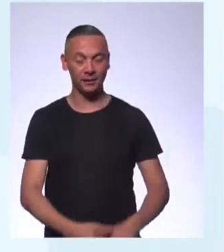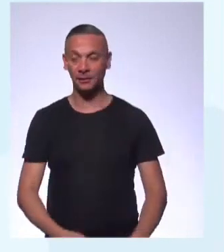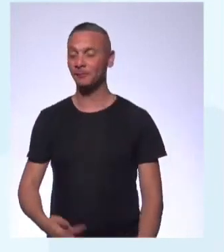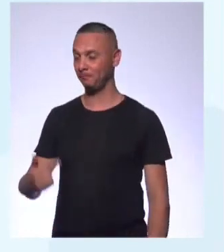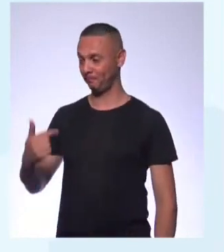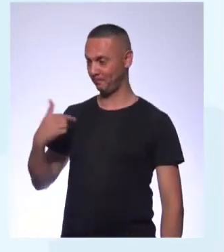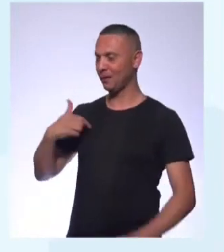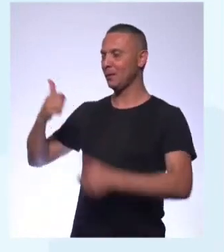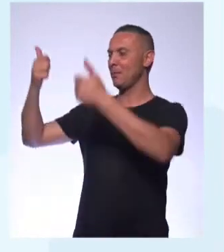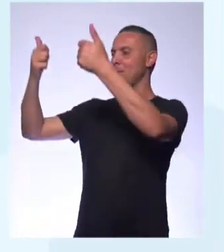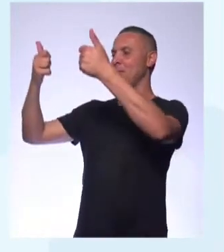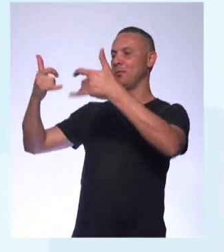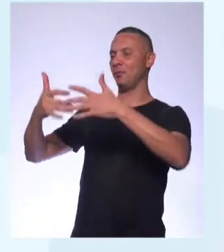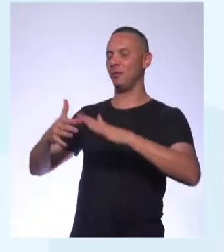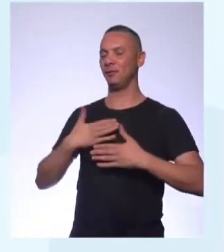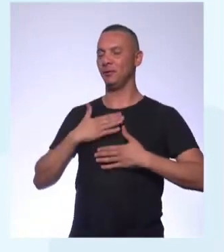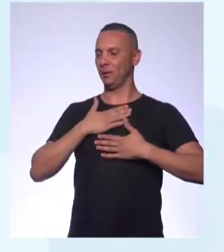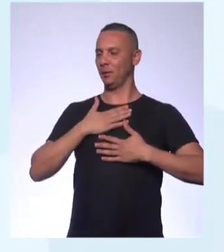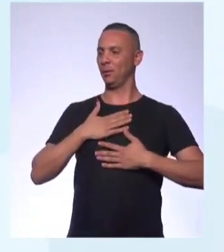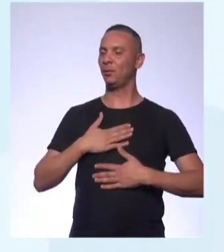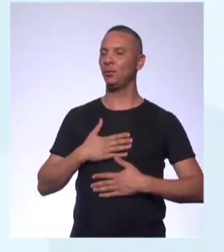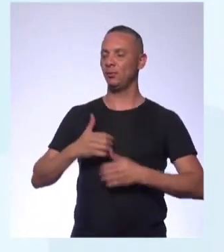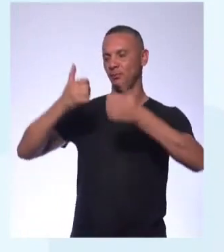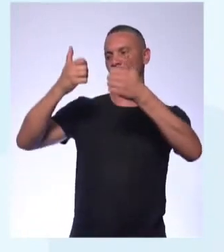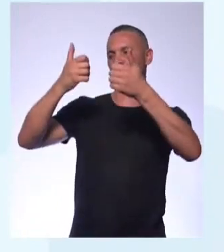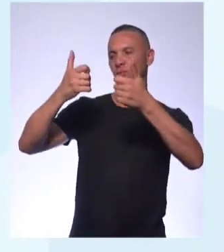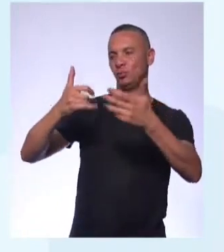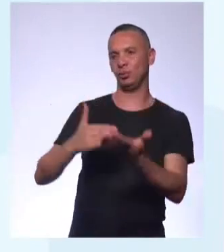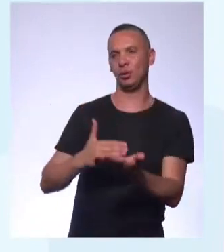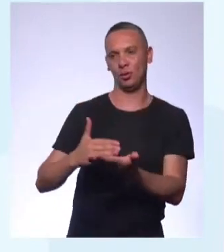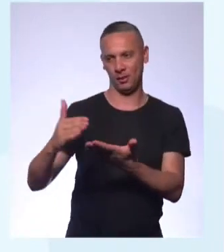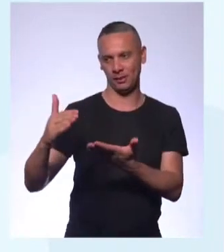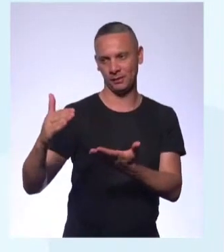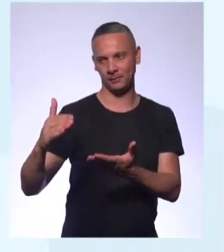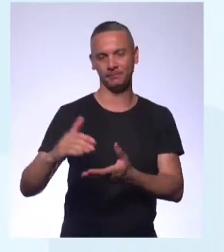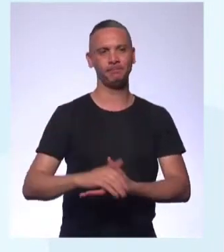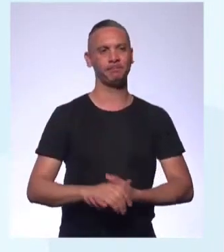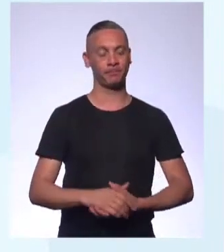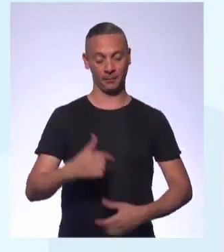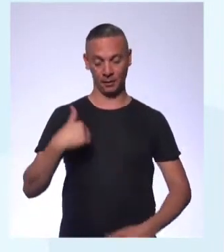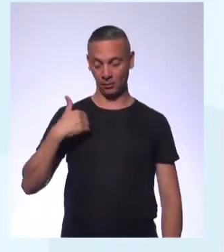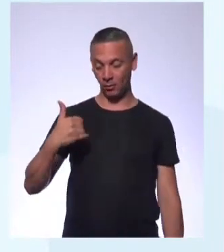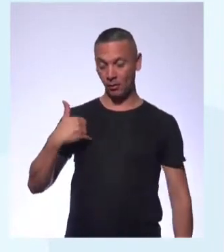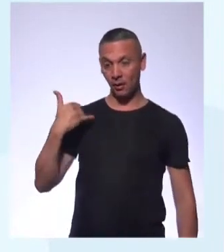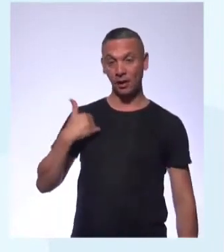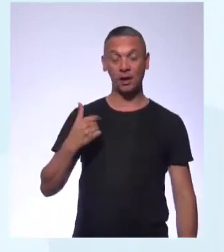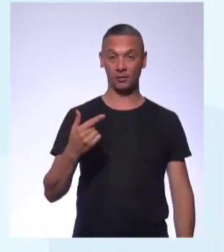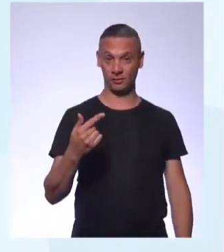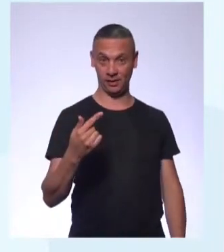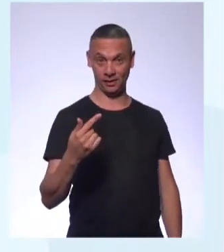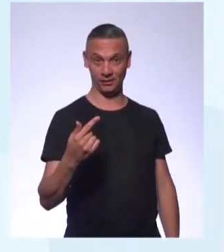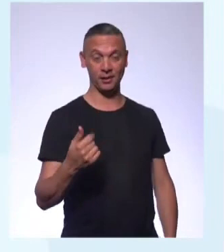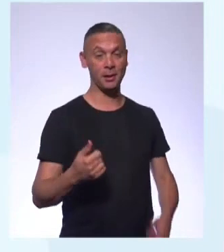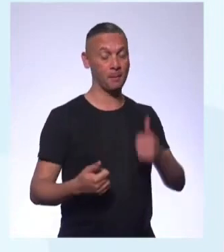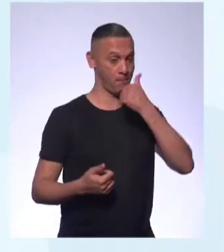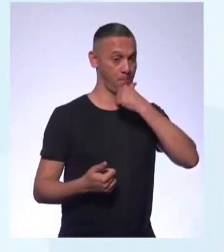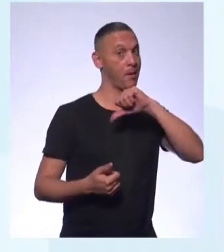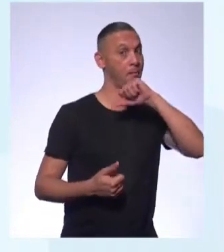ou Cazuza conteve-se e começou a narrar. Eu tinha 7 anos e minha mãe ainda